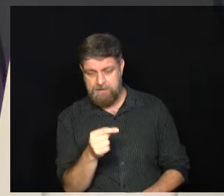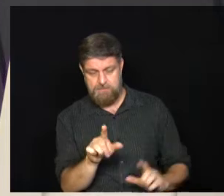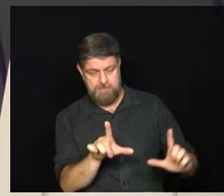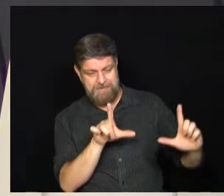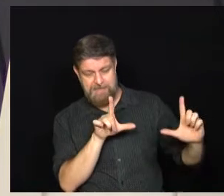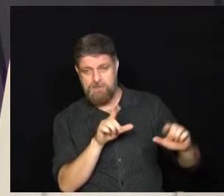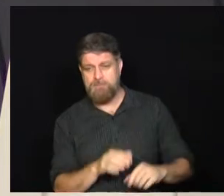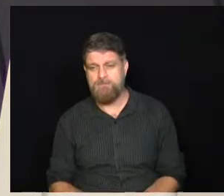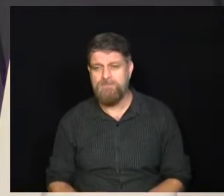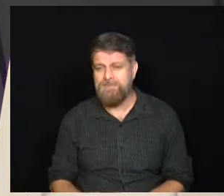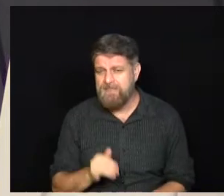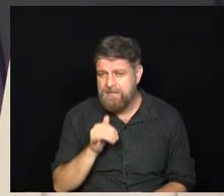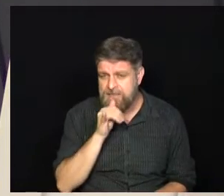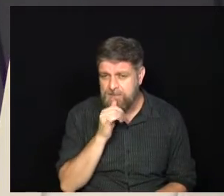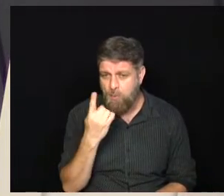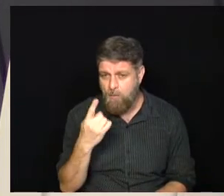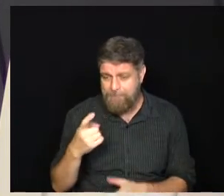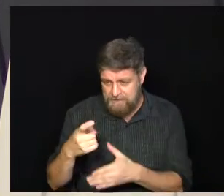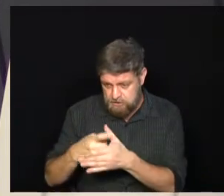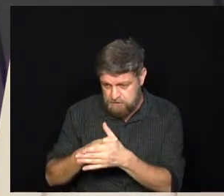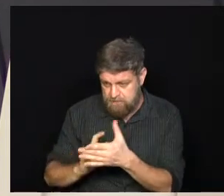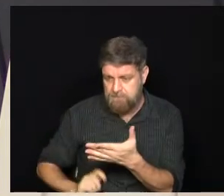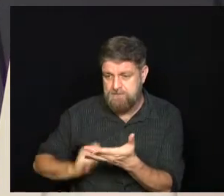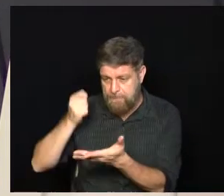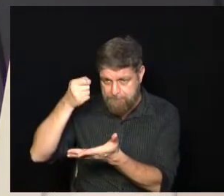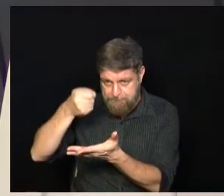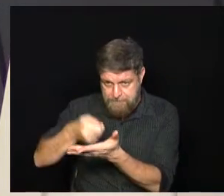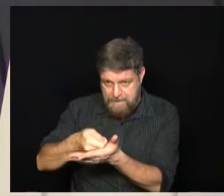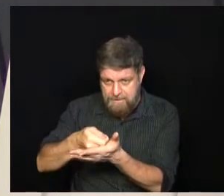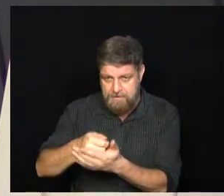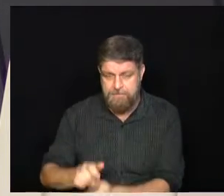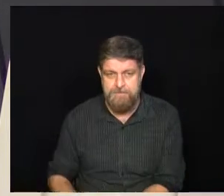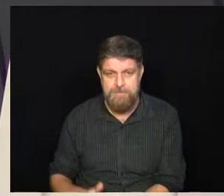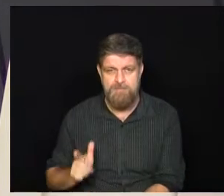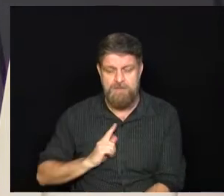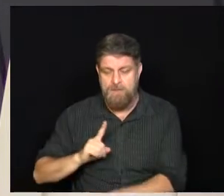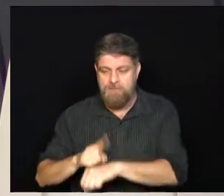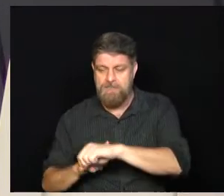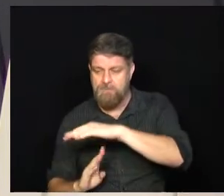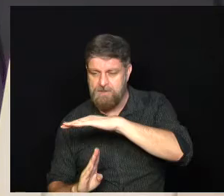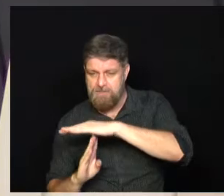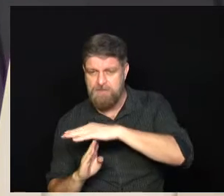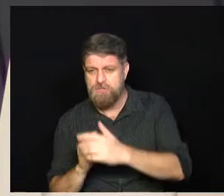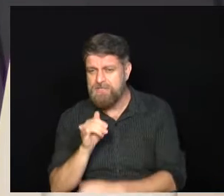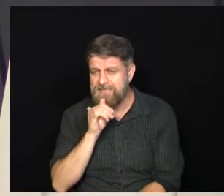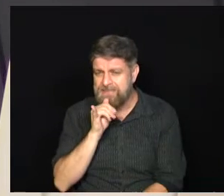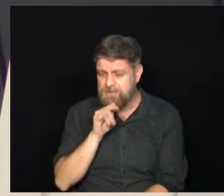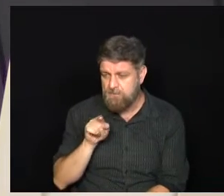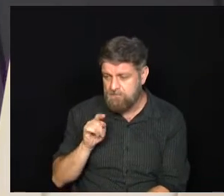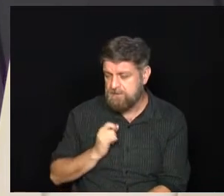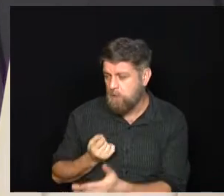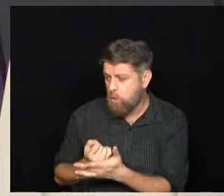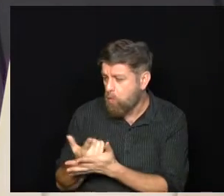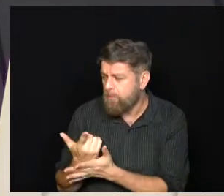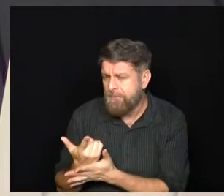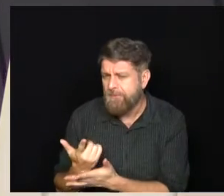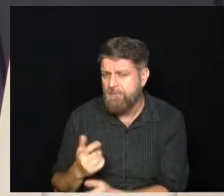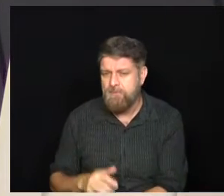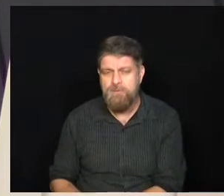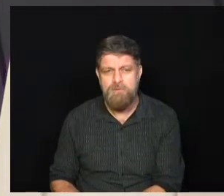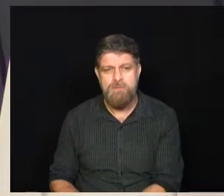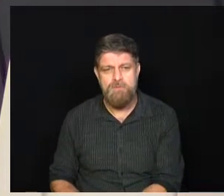é liquidada uma despesa, normalmente, ela tem um vencimento. Por exemplo, se você comprou